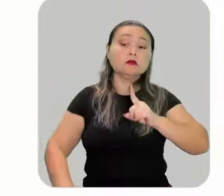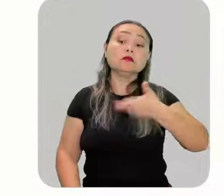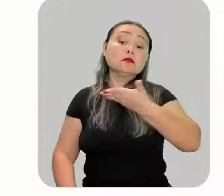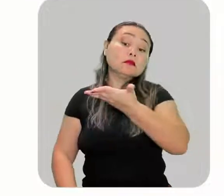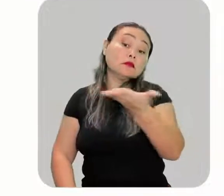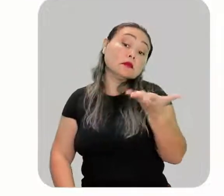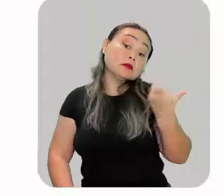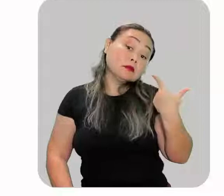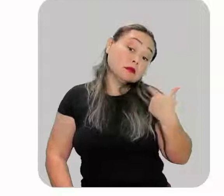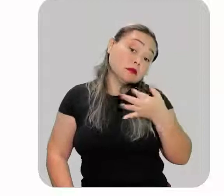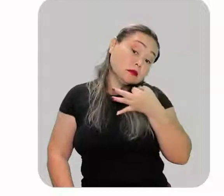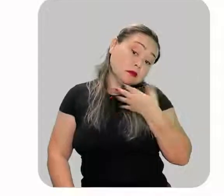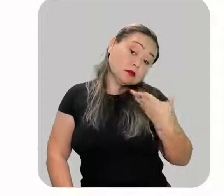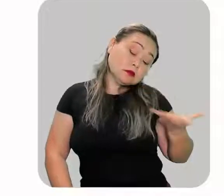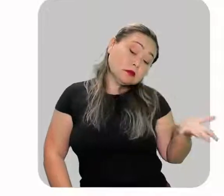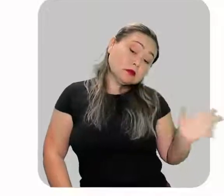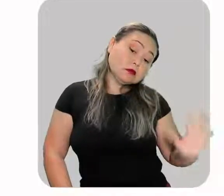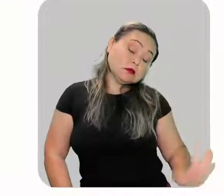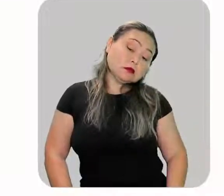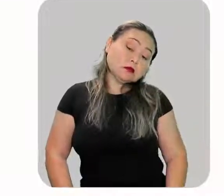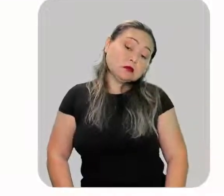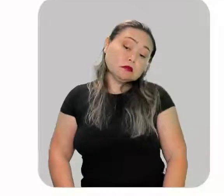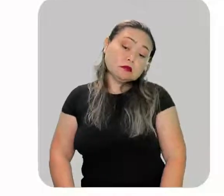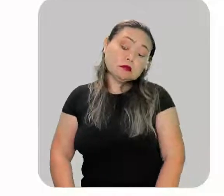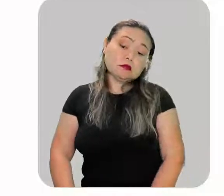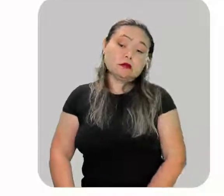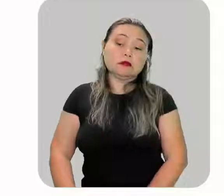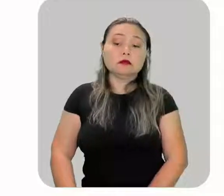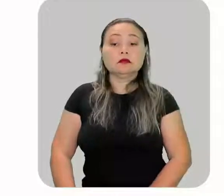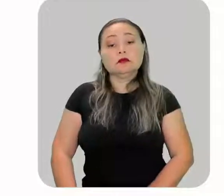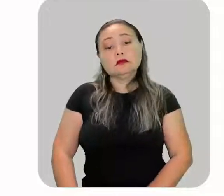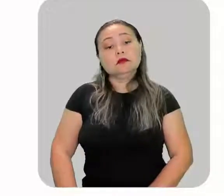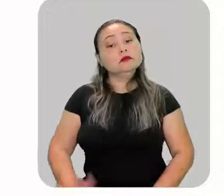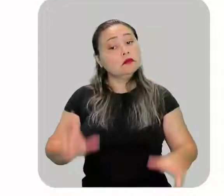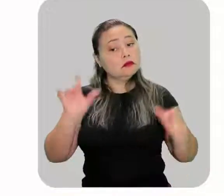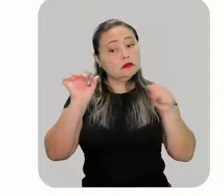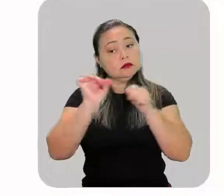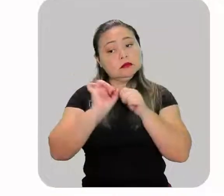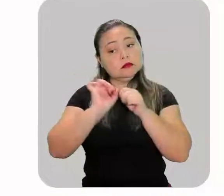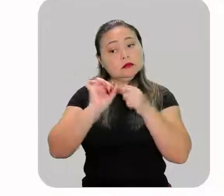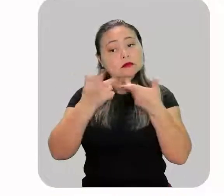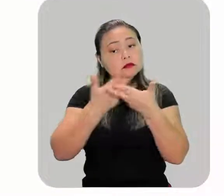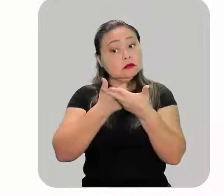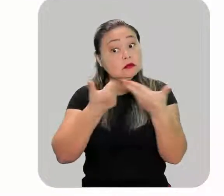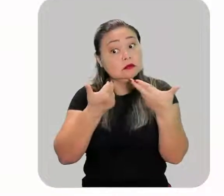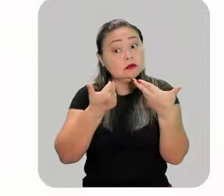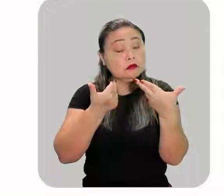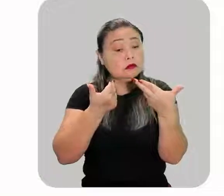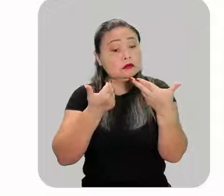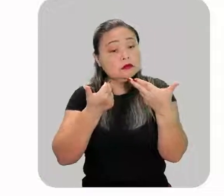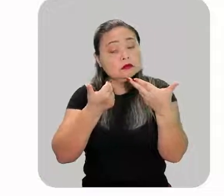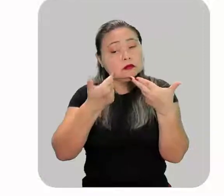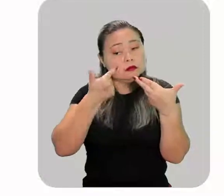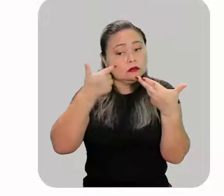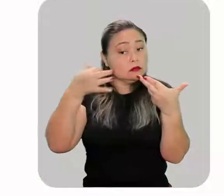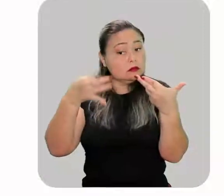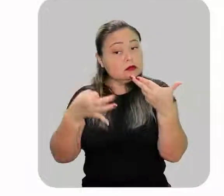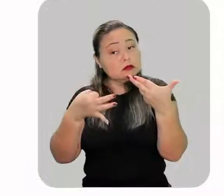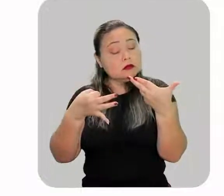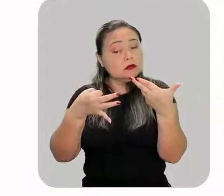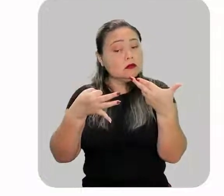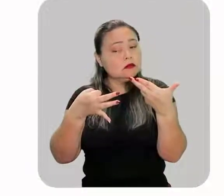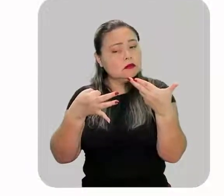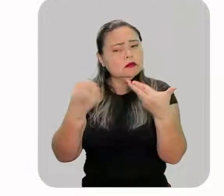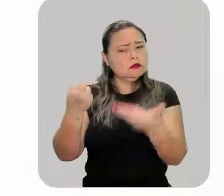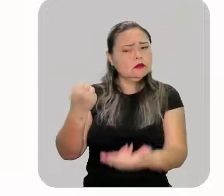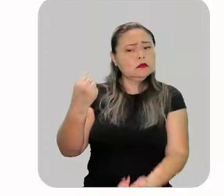vocês acham? Eu acho que, né, tem que fazer alguma coisa aí, porque Será que eu tá não sei com... não. Tá, tem alguma